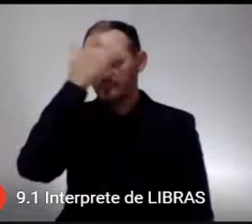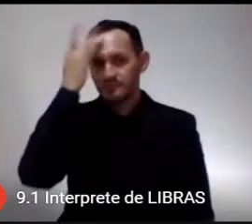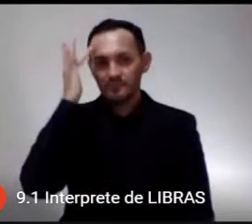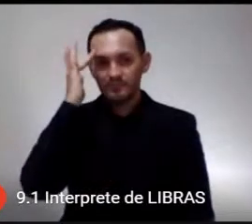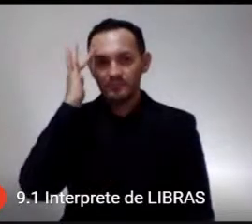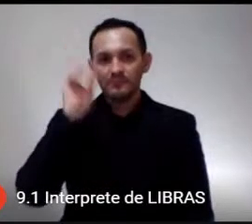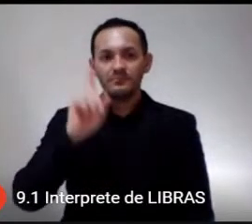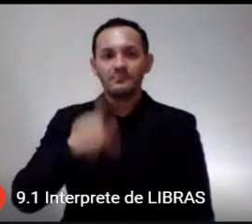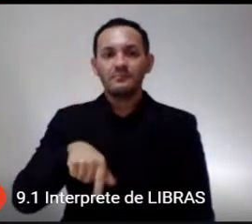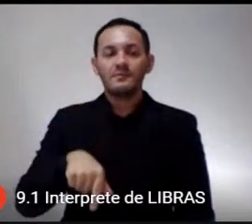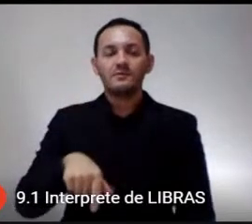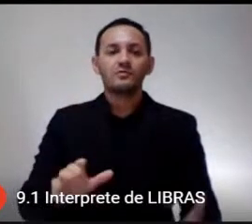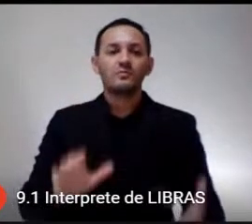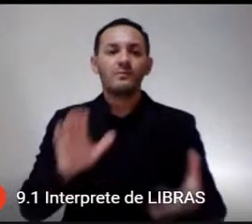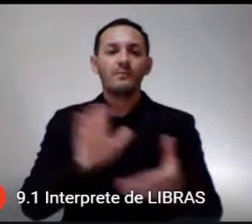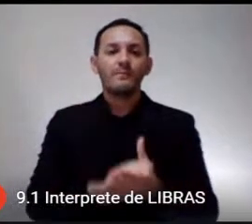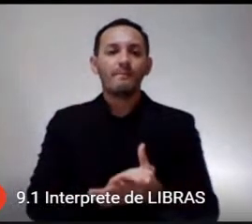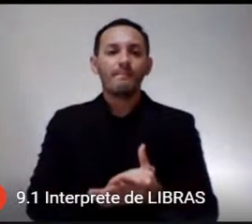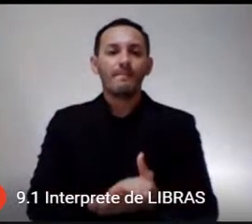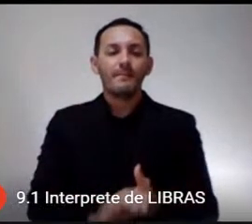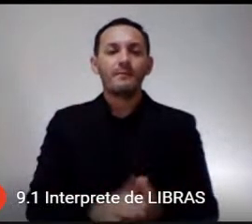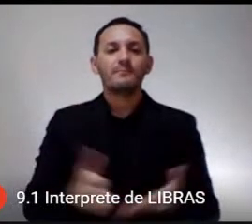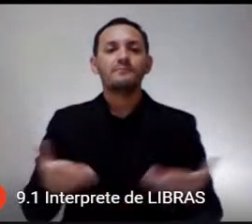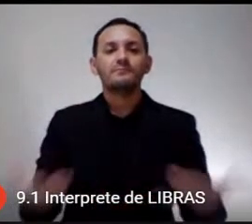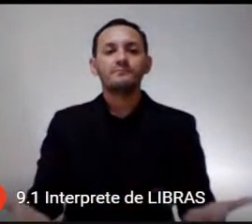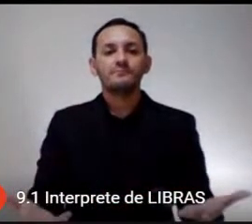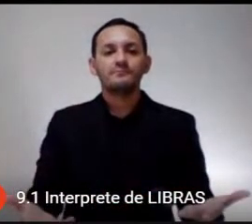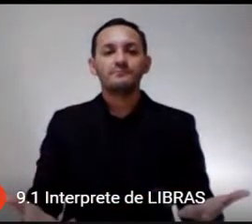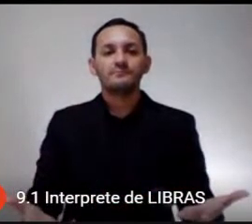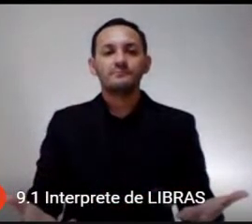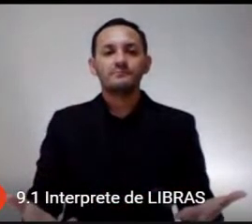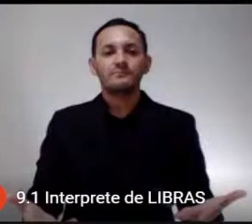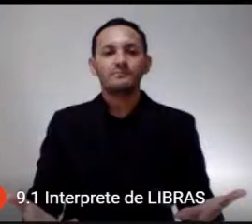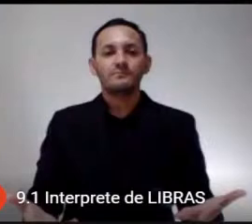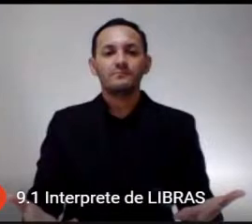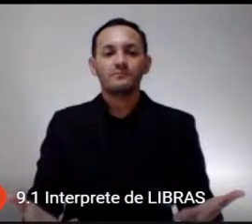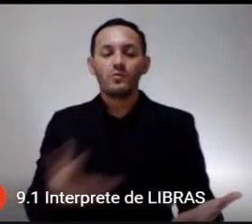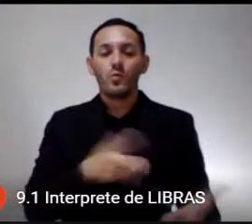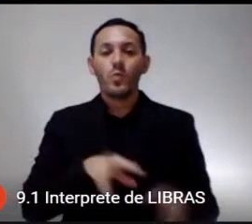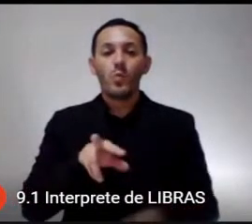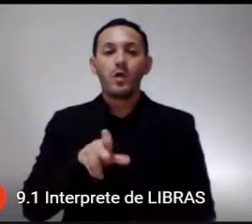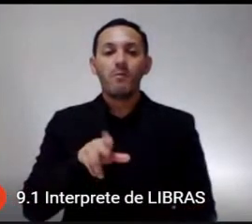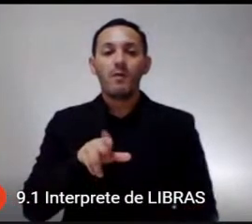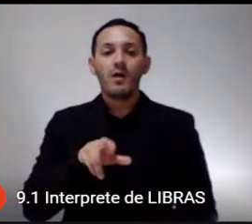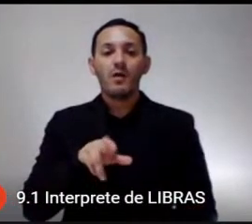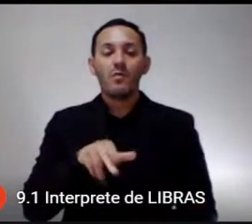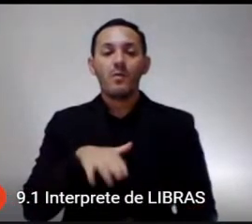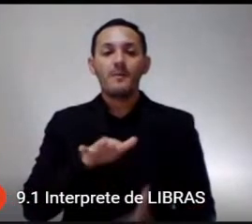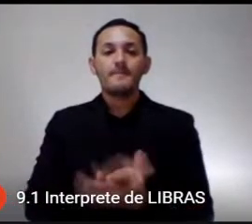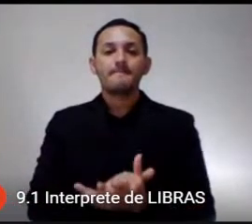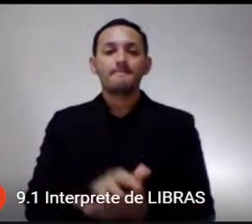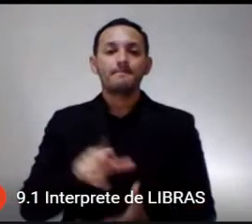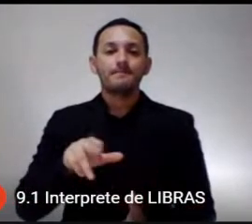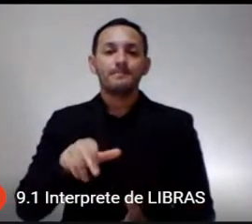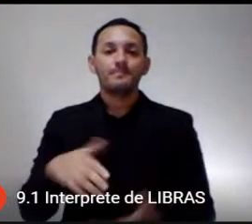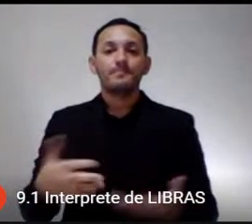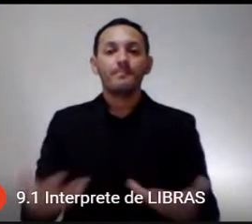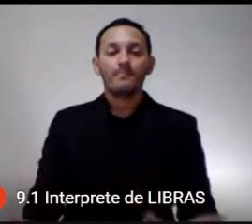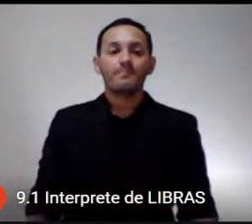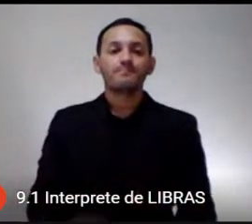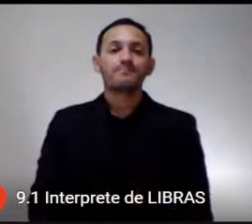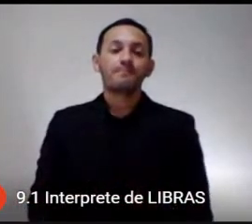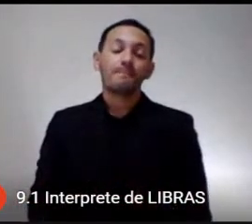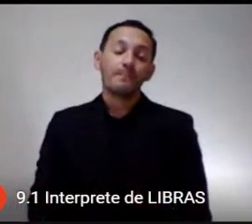seria a certidão de casamento dessa pessoa com o irmão. Então, que ele seria,